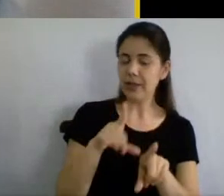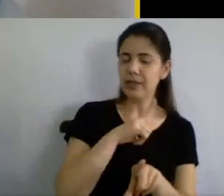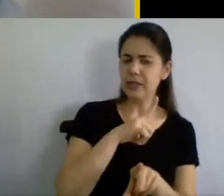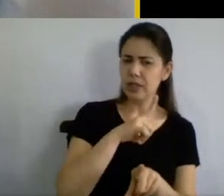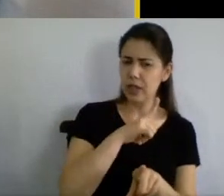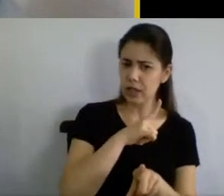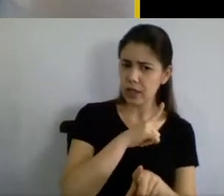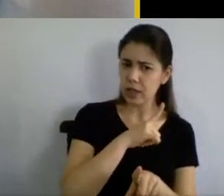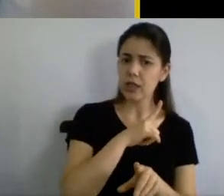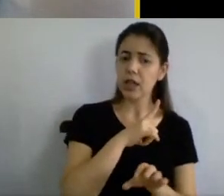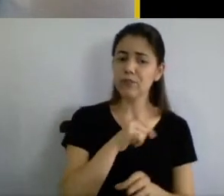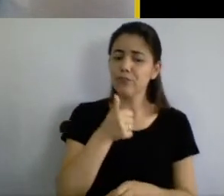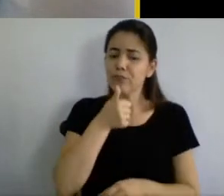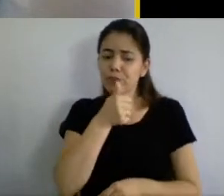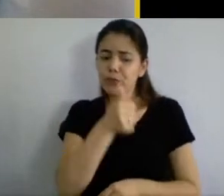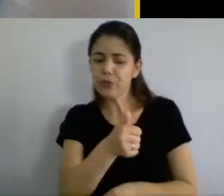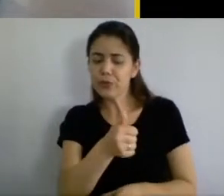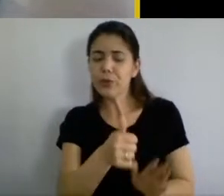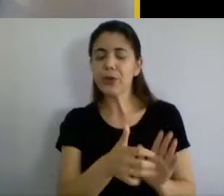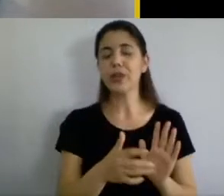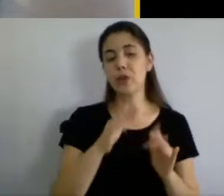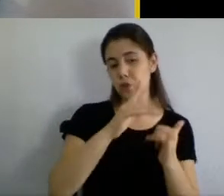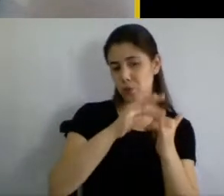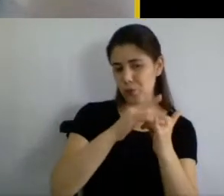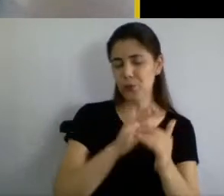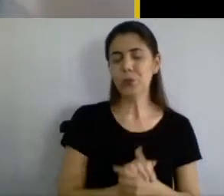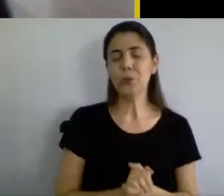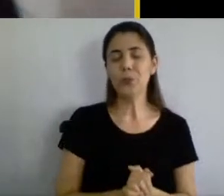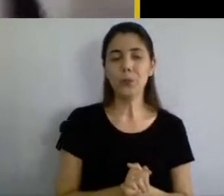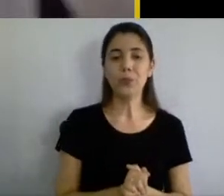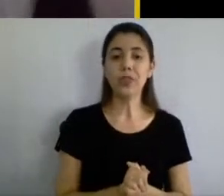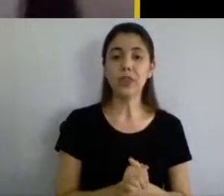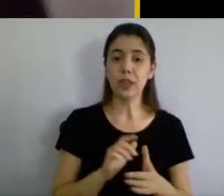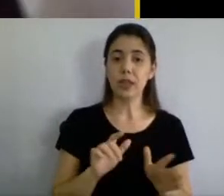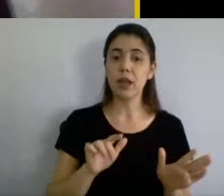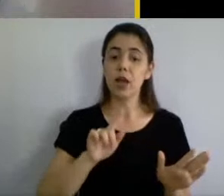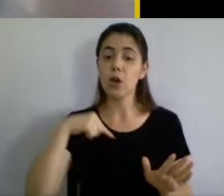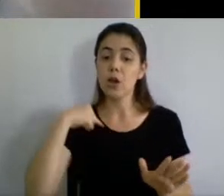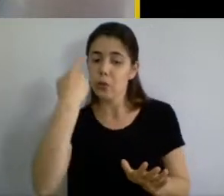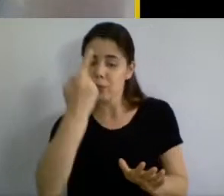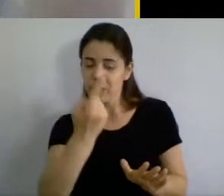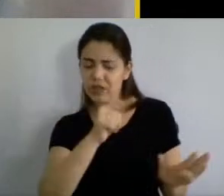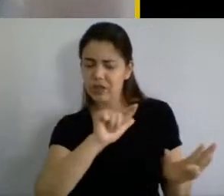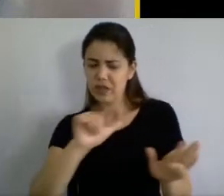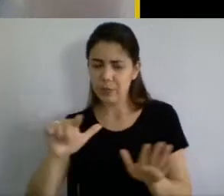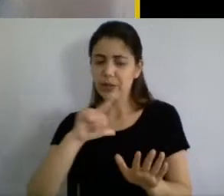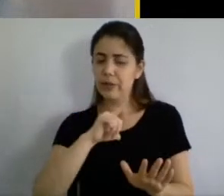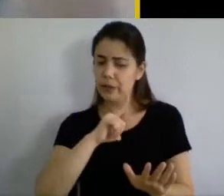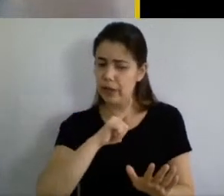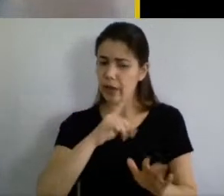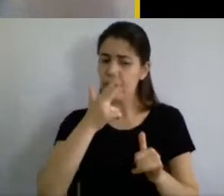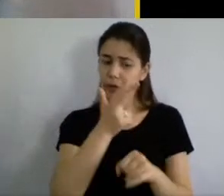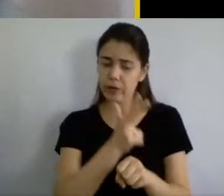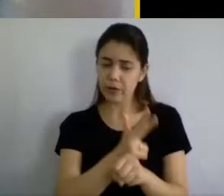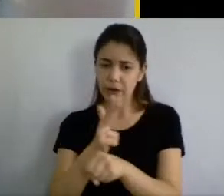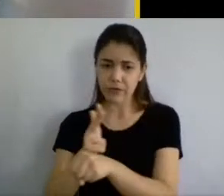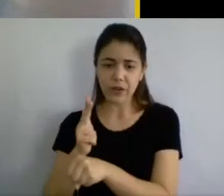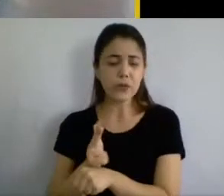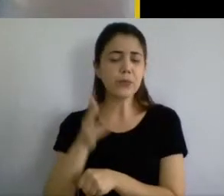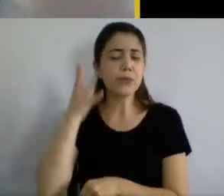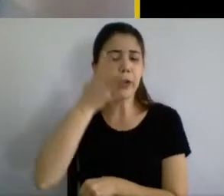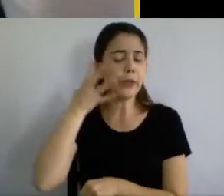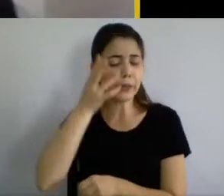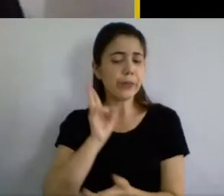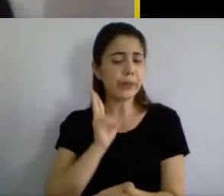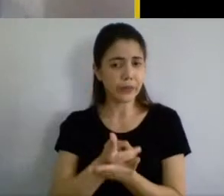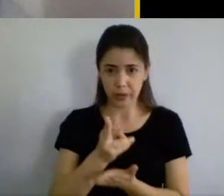pouco, ela vai estar disponível no YouTube daqui a algumas semanas. Isso também quer dizer que o material que já rodou aqui está disponível. Então,